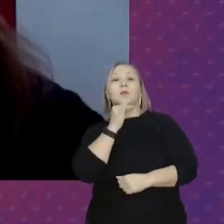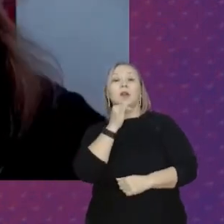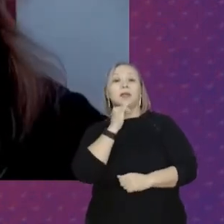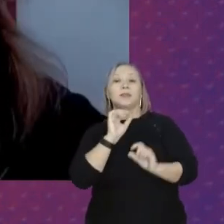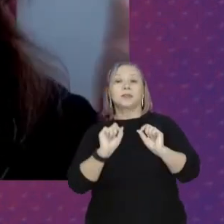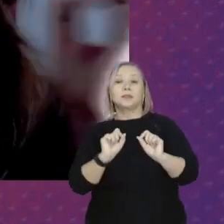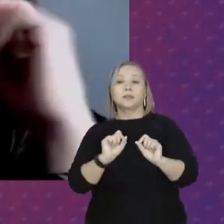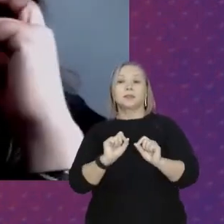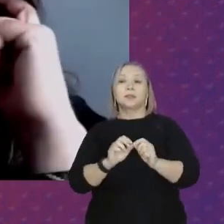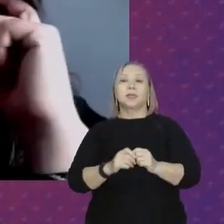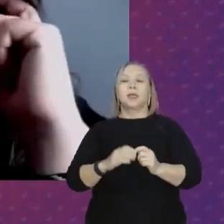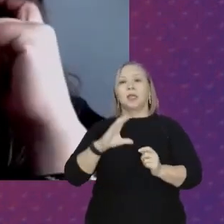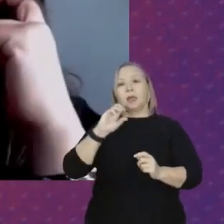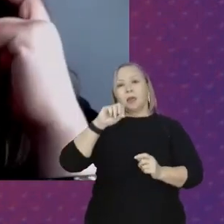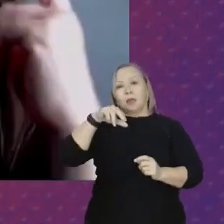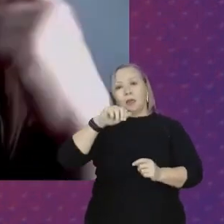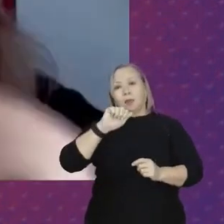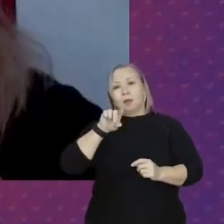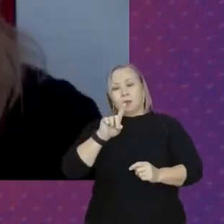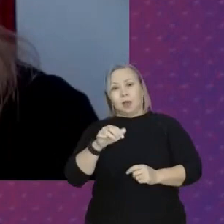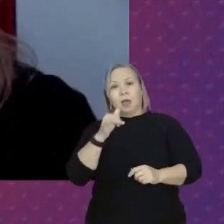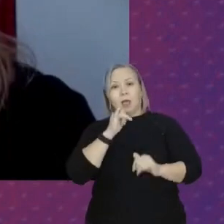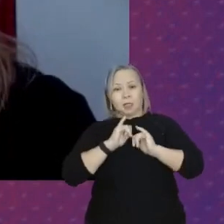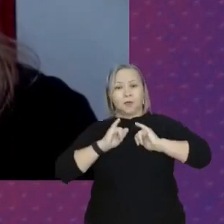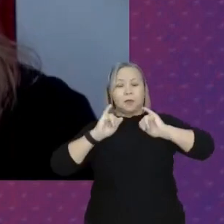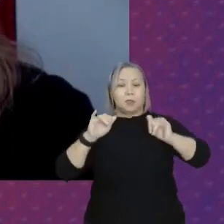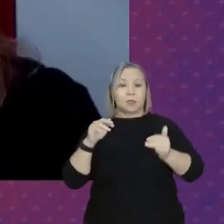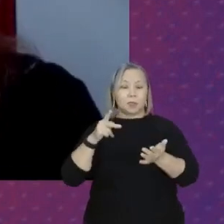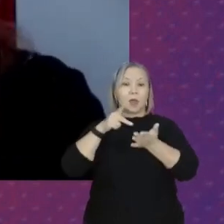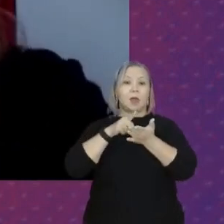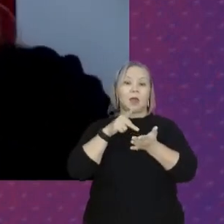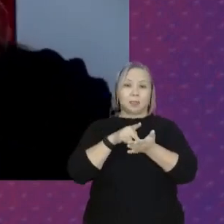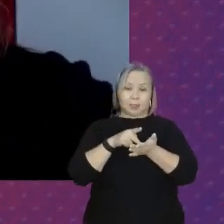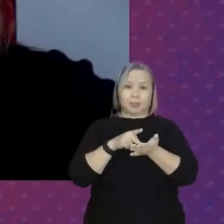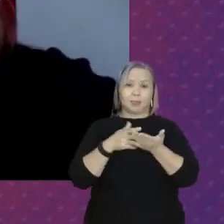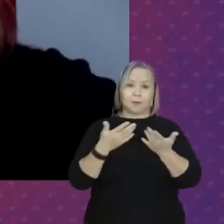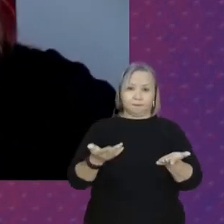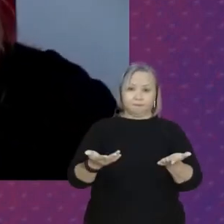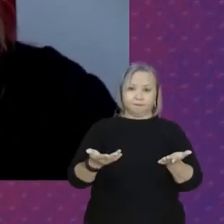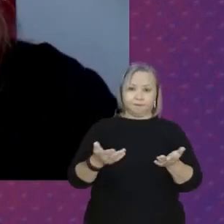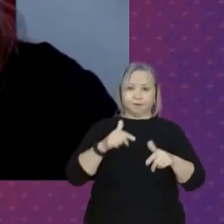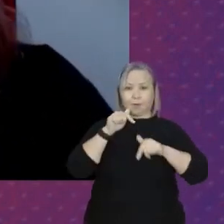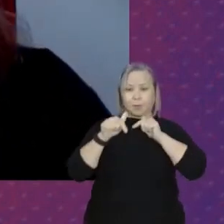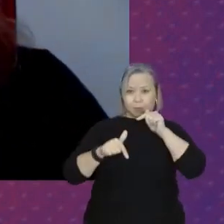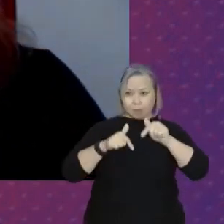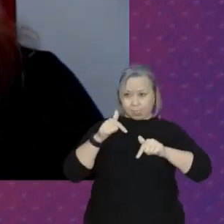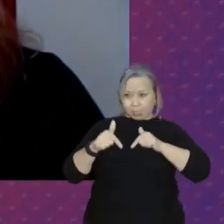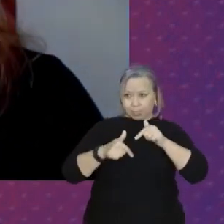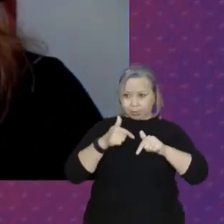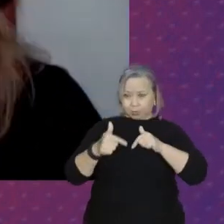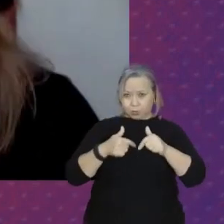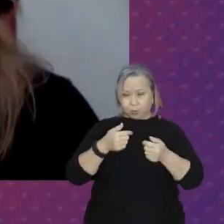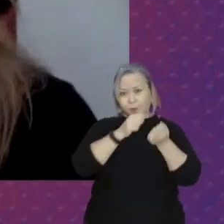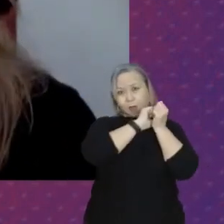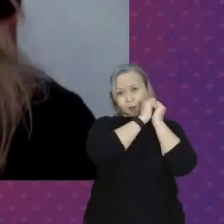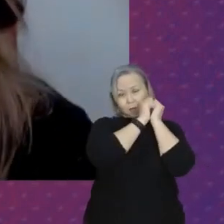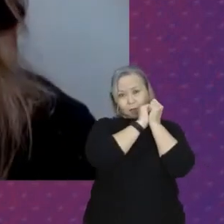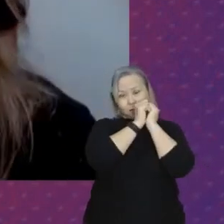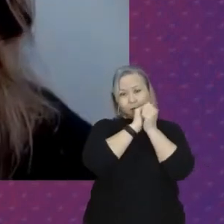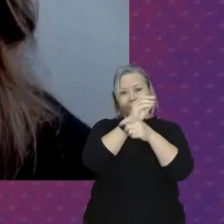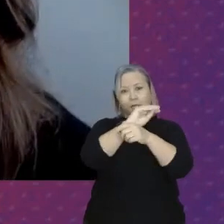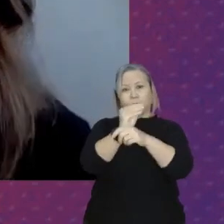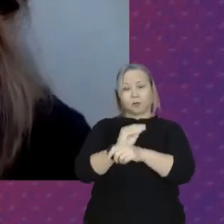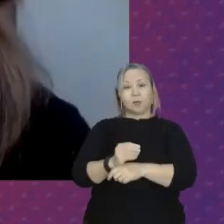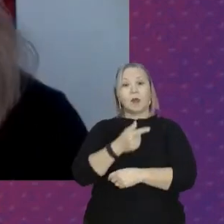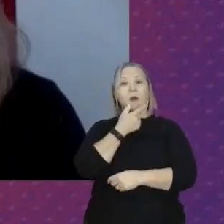na PNAD a gente tem informações sobre a realização do trabalho doméstico de cuidados por homens